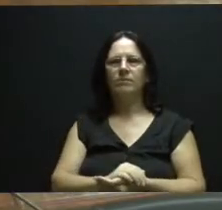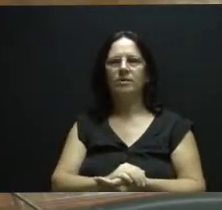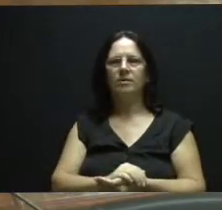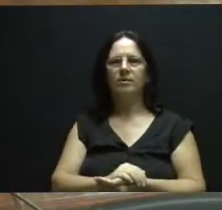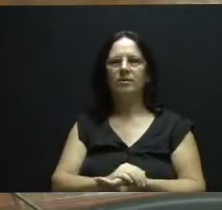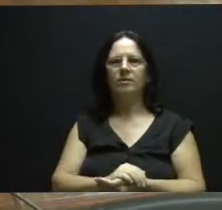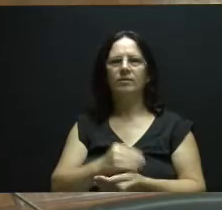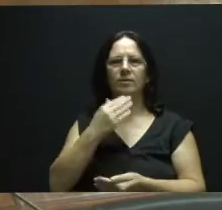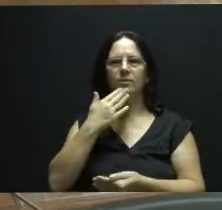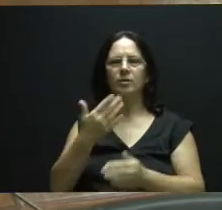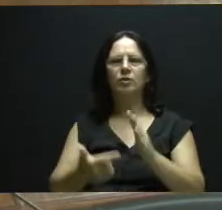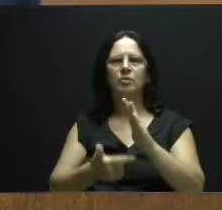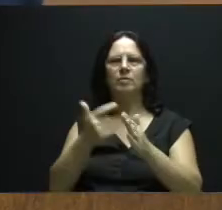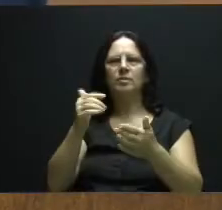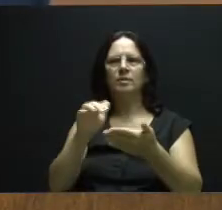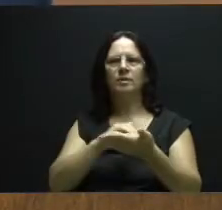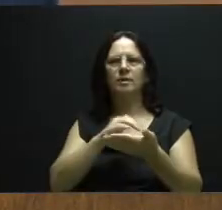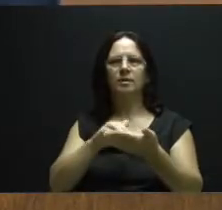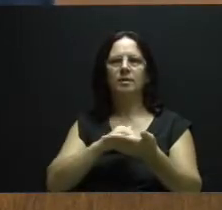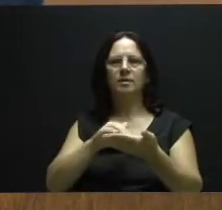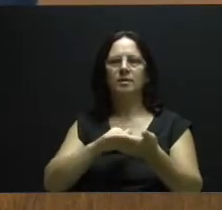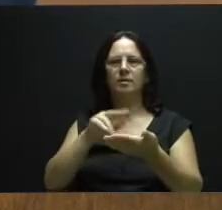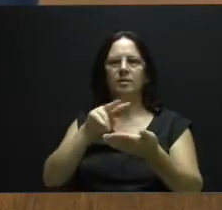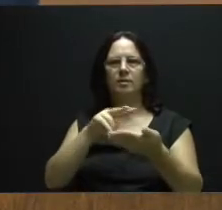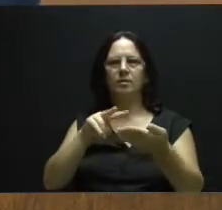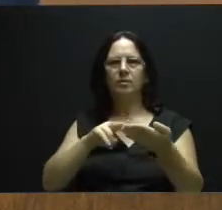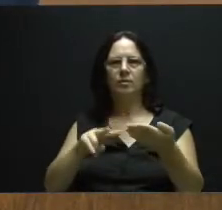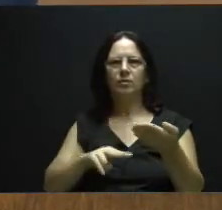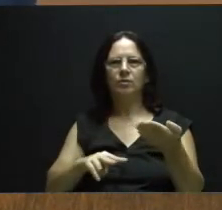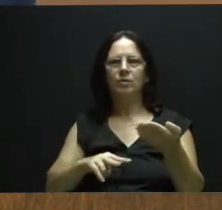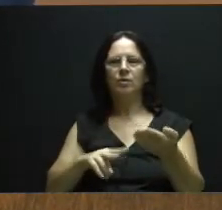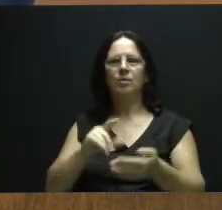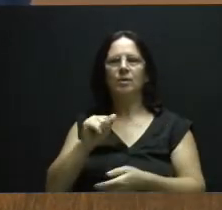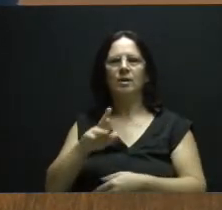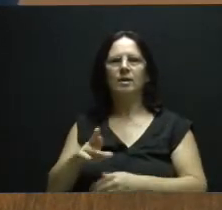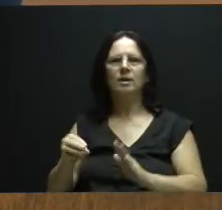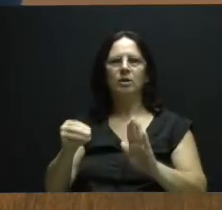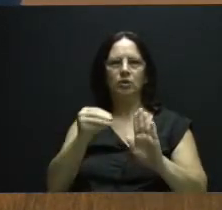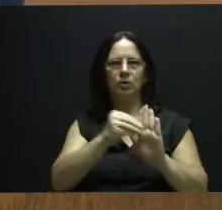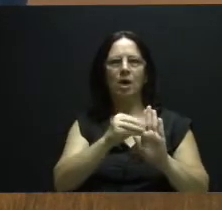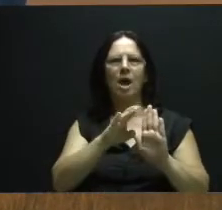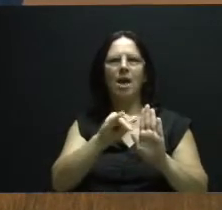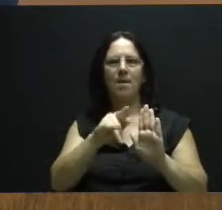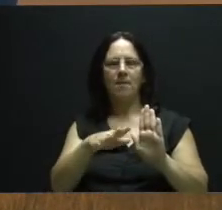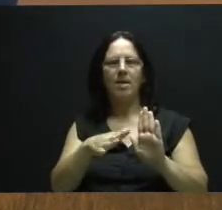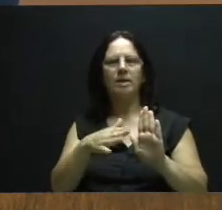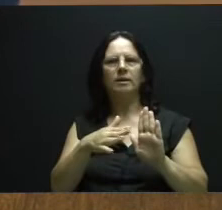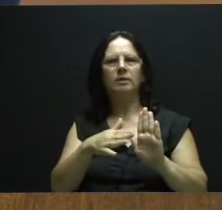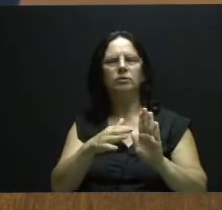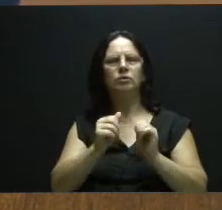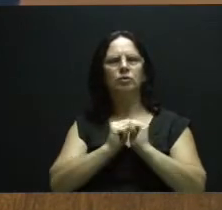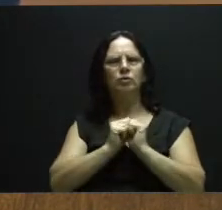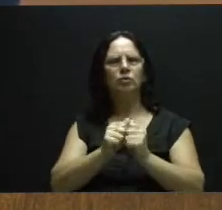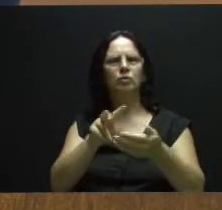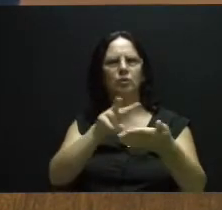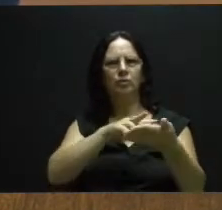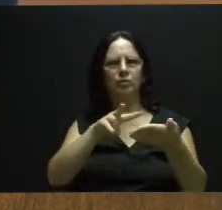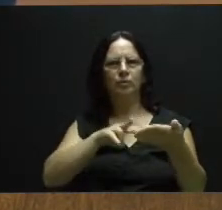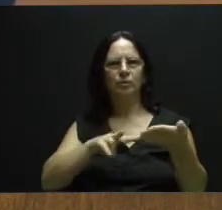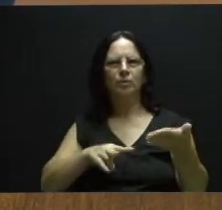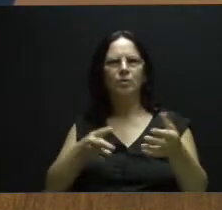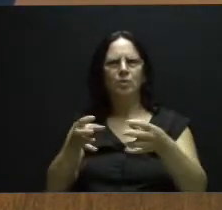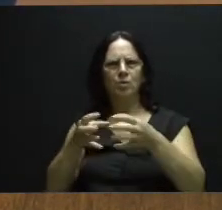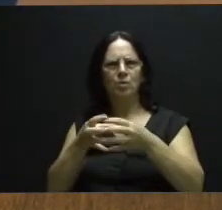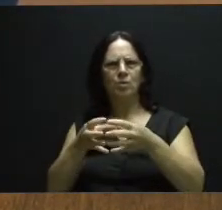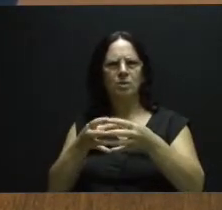solicita ao senhor primeiras e que o secretário que proceda à leitura do parecer com emenda favorável à tramitação da propositura zerado em